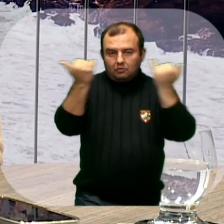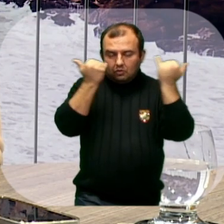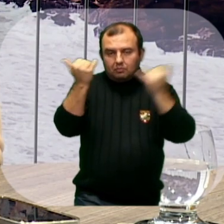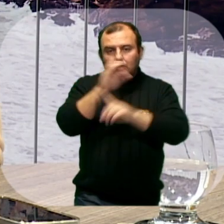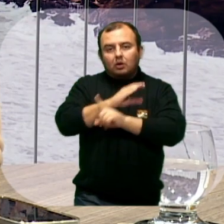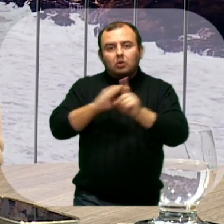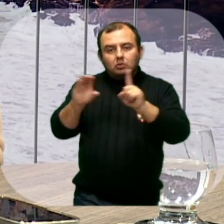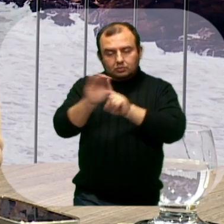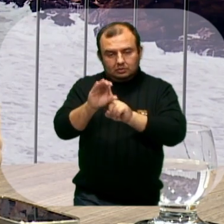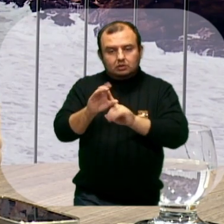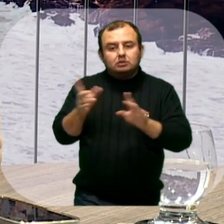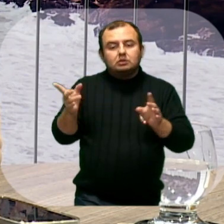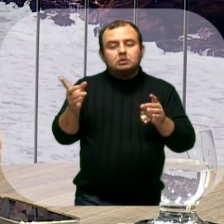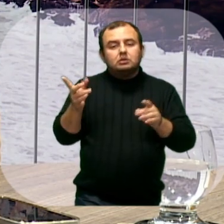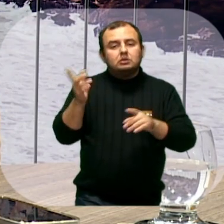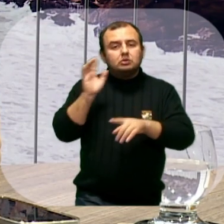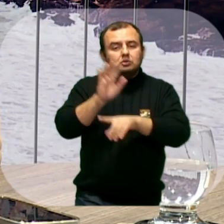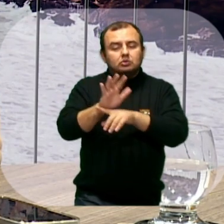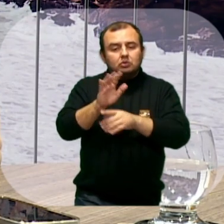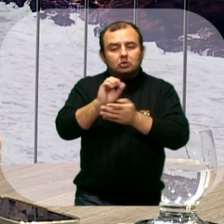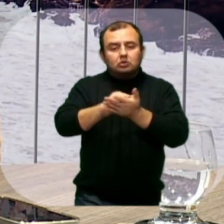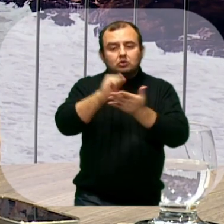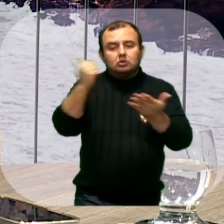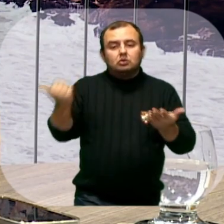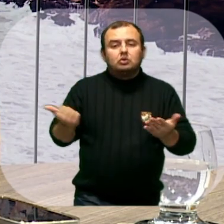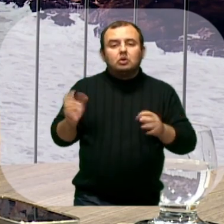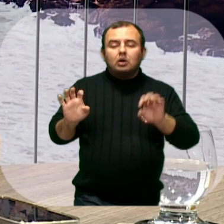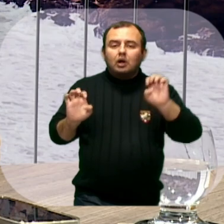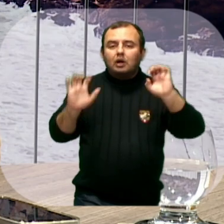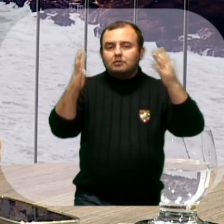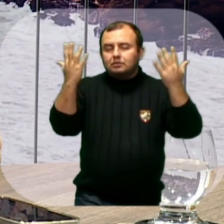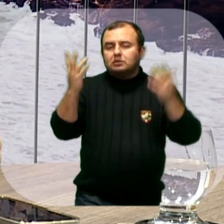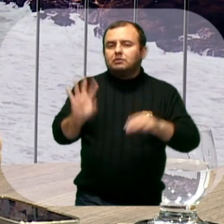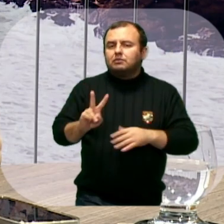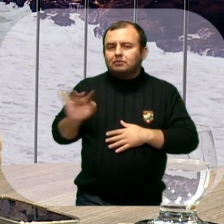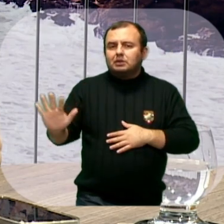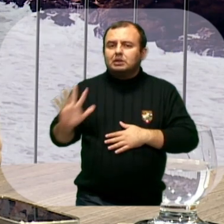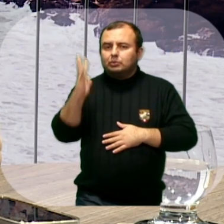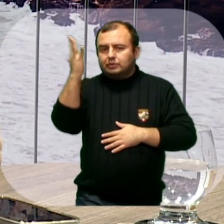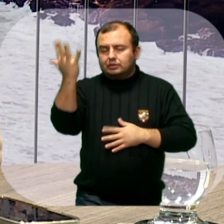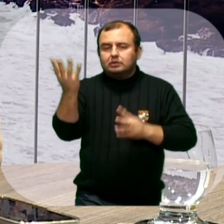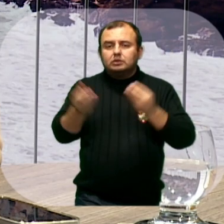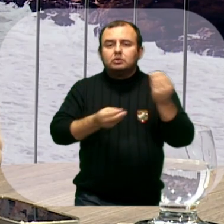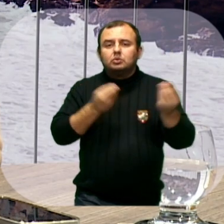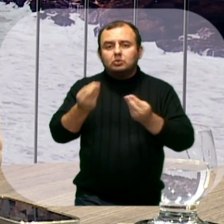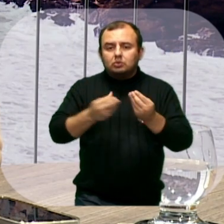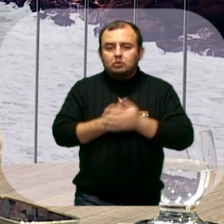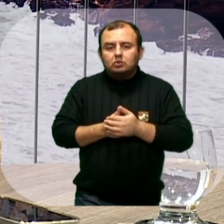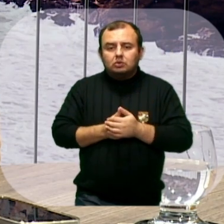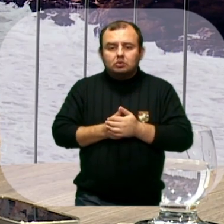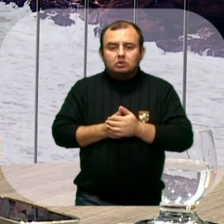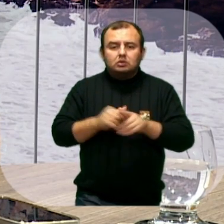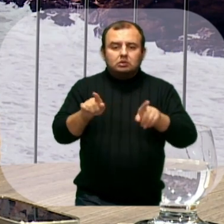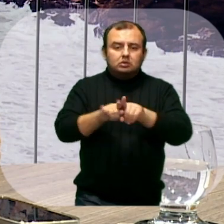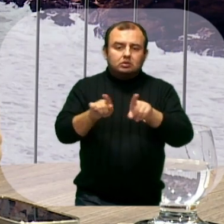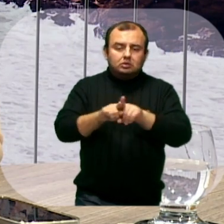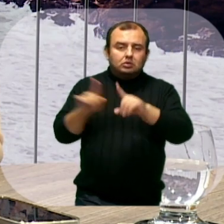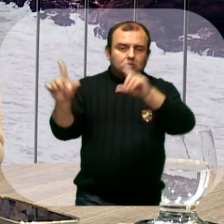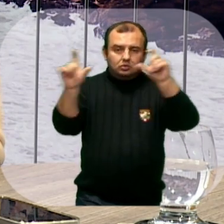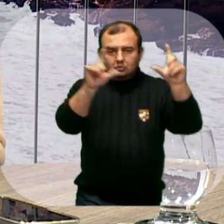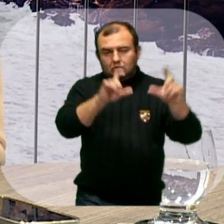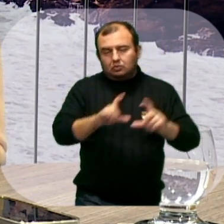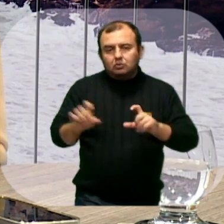comunidade, de informar a nossa agenda, quais são os eventos que estão acontecendo na biblioteca, de colocar também as fotos